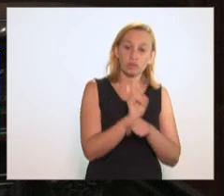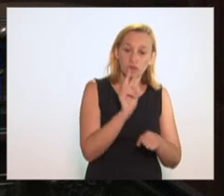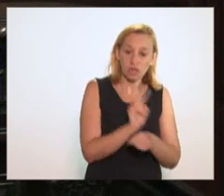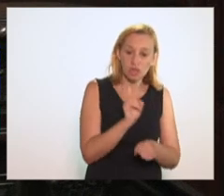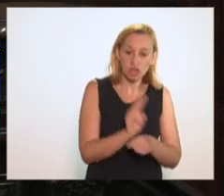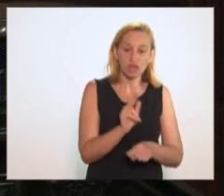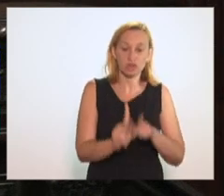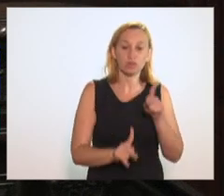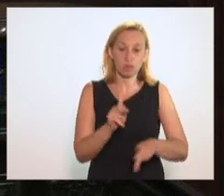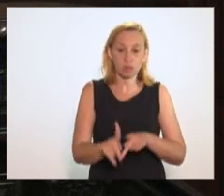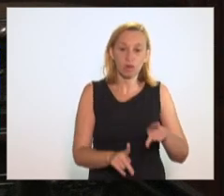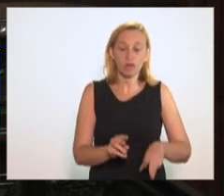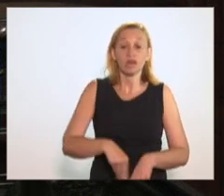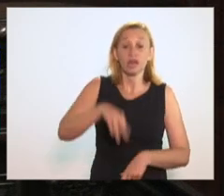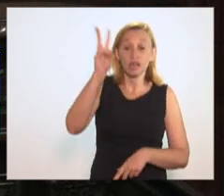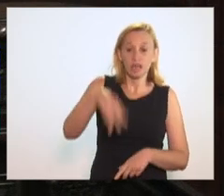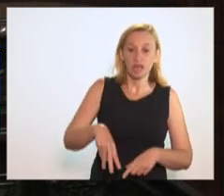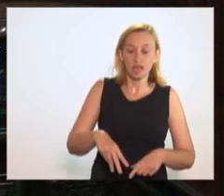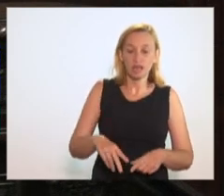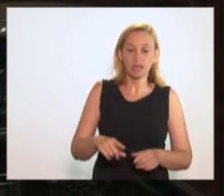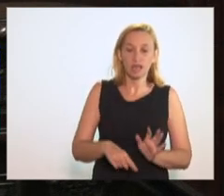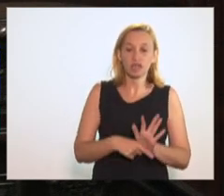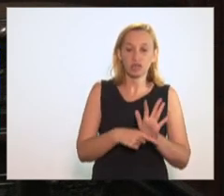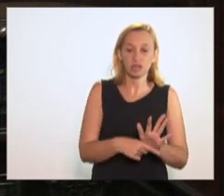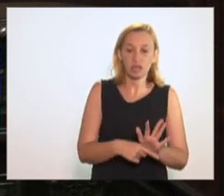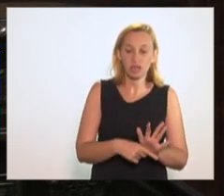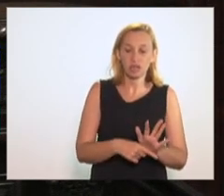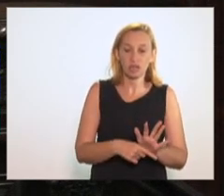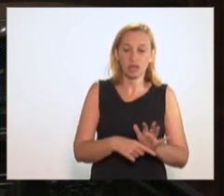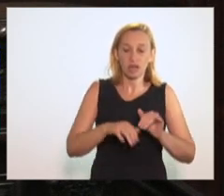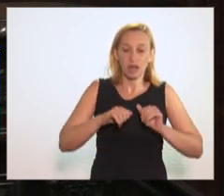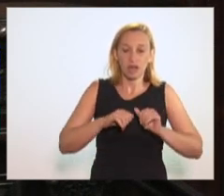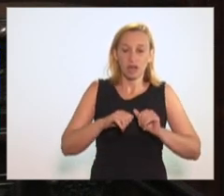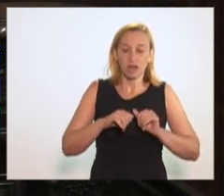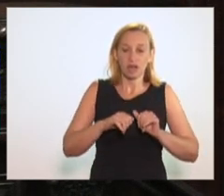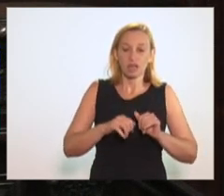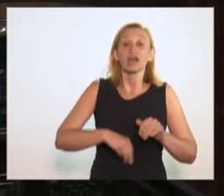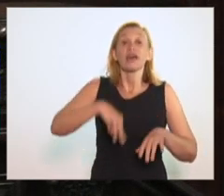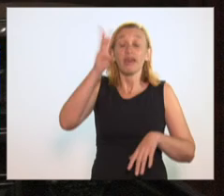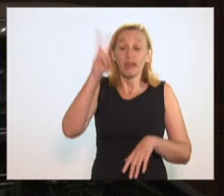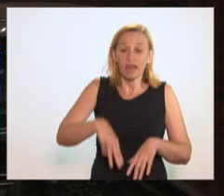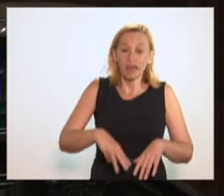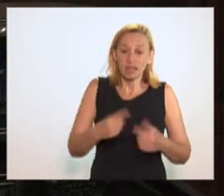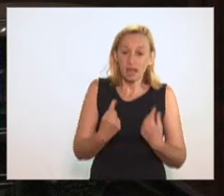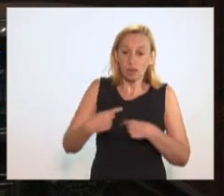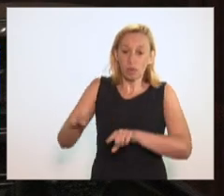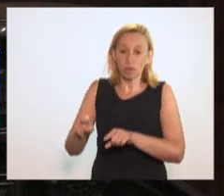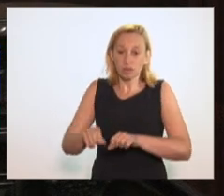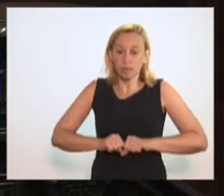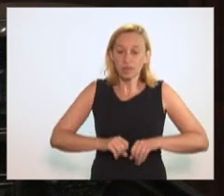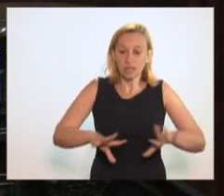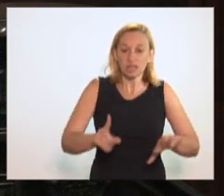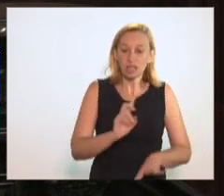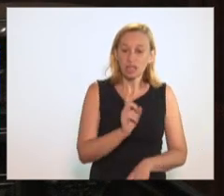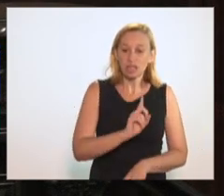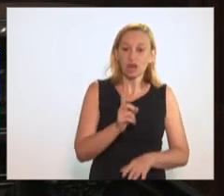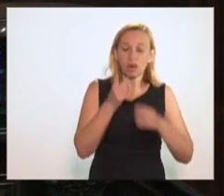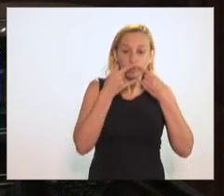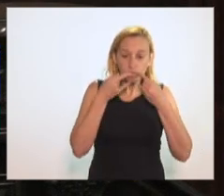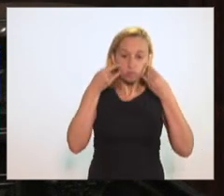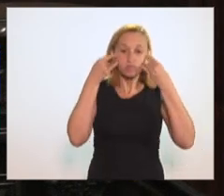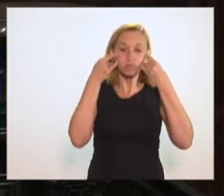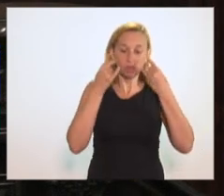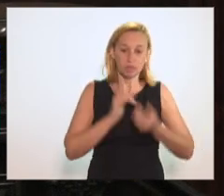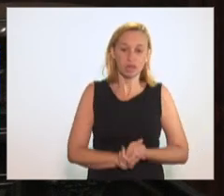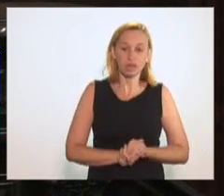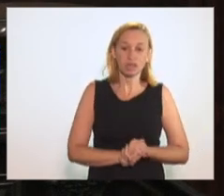Quem tem politizado a pandemia é quem diz que não tem usar máscara. Quem tem politizado a pandemia é quem boicota ações